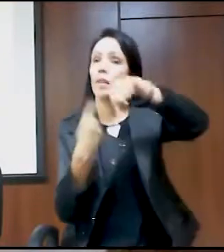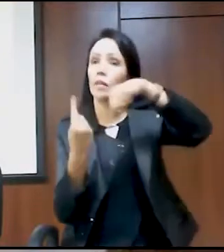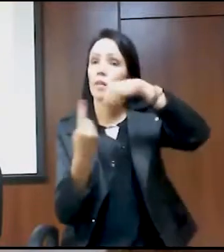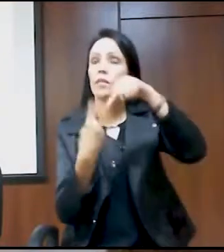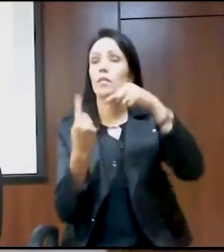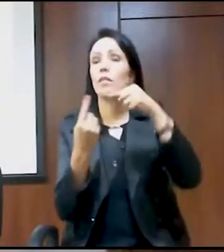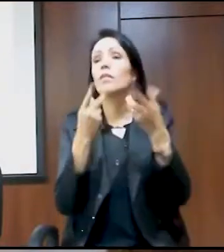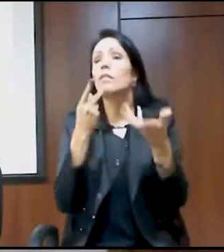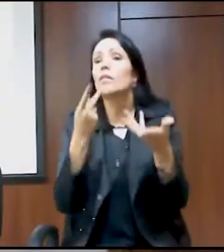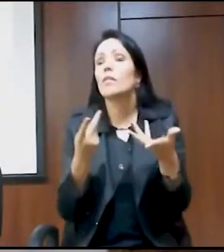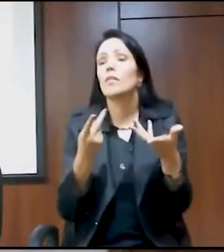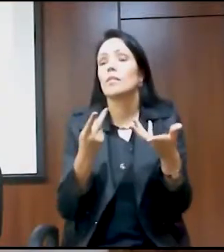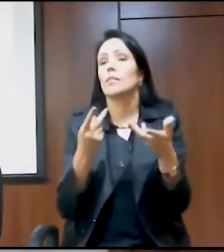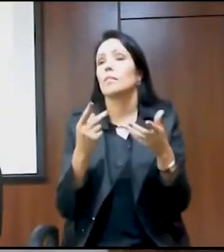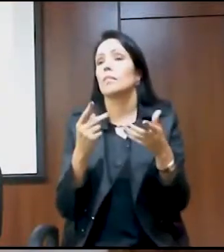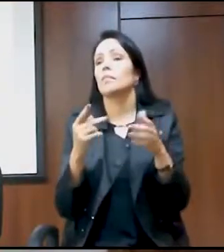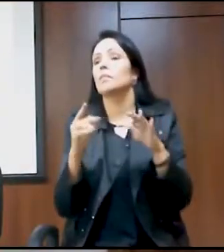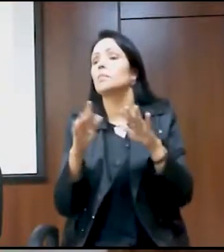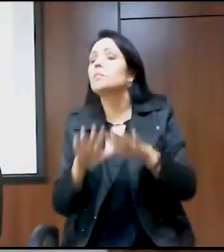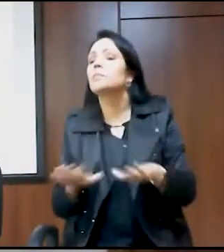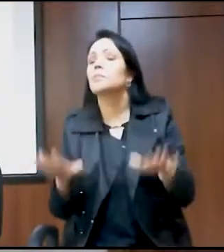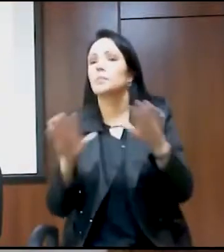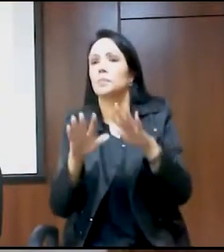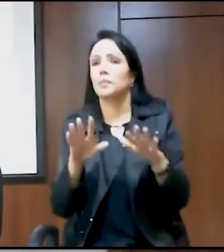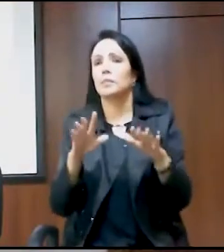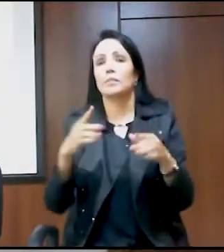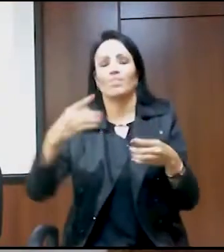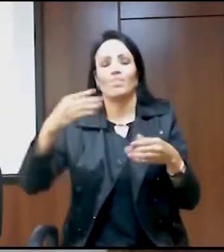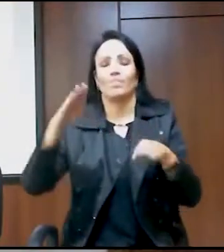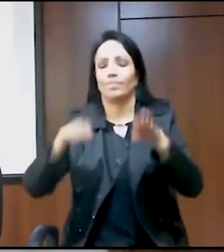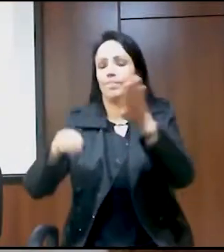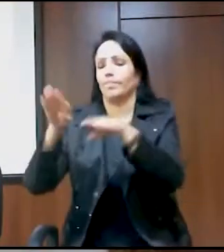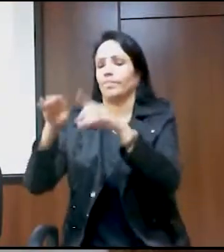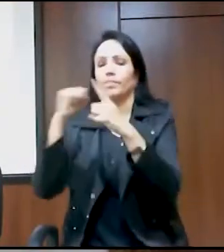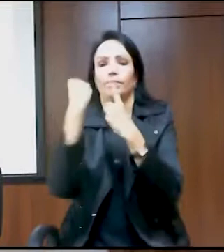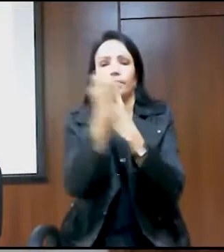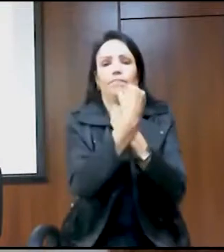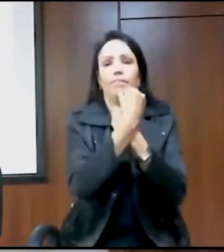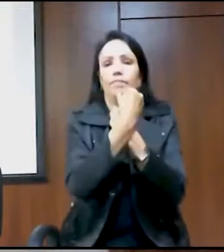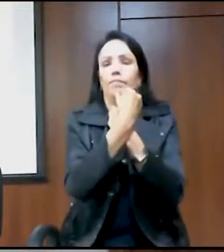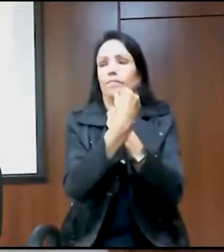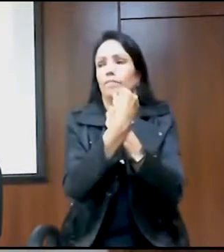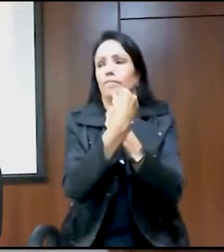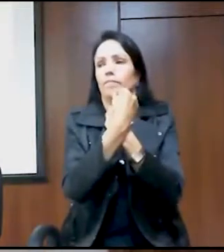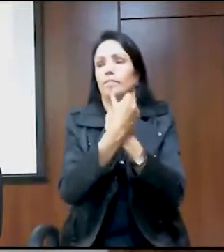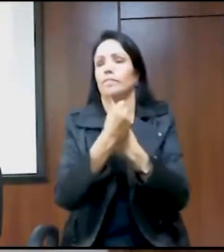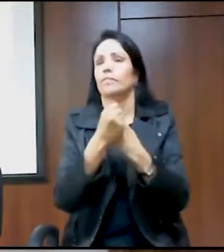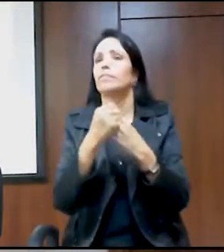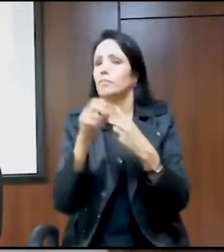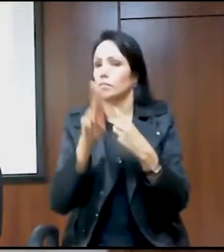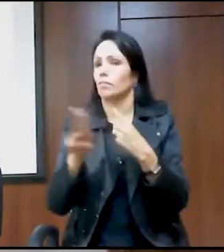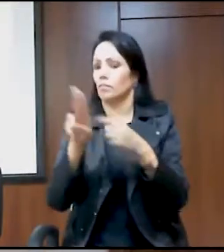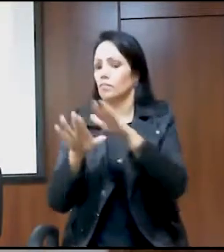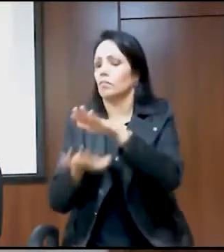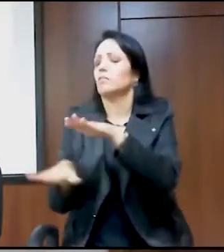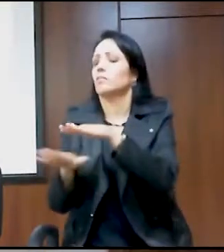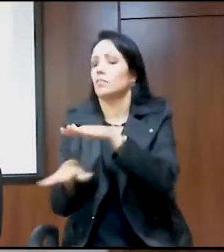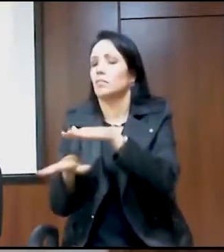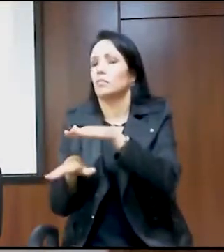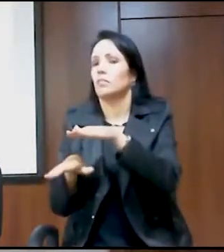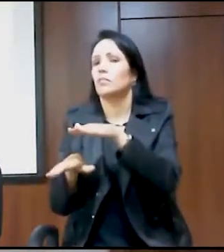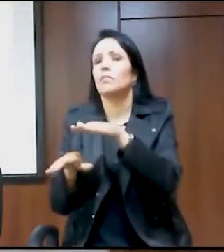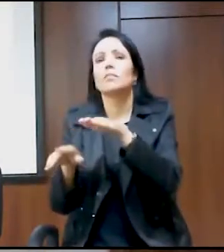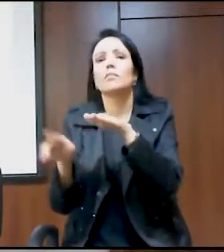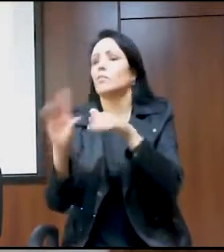que falam, basicamente, da desigualdade social. Então, quando a gente usa vulnerabilidade, a gente não